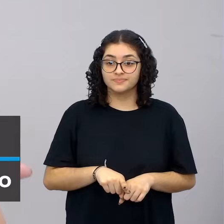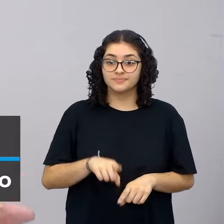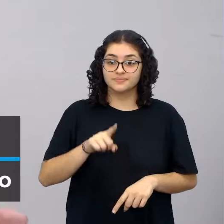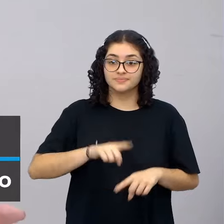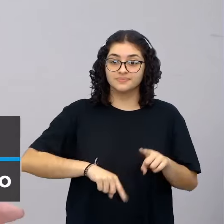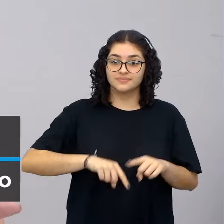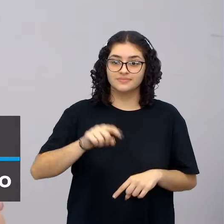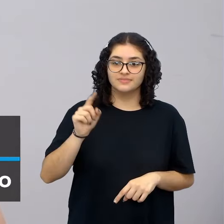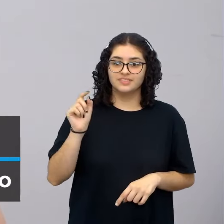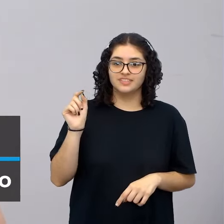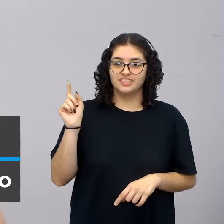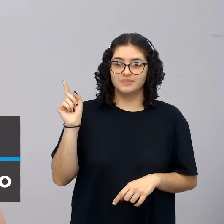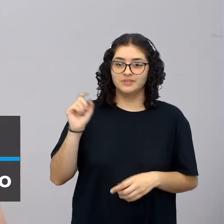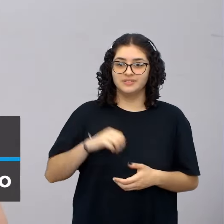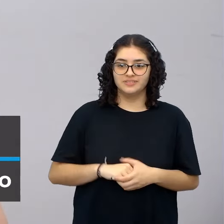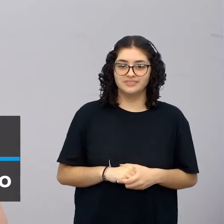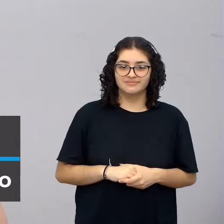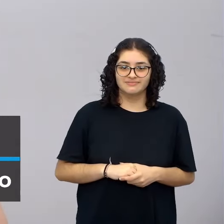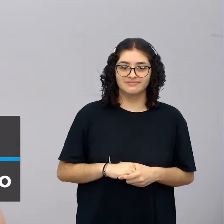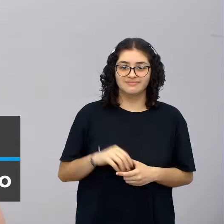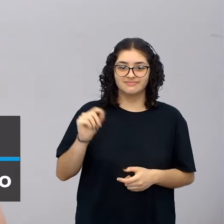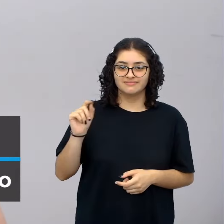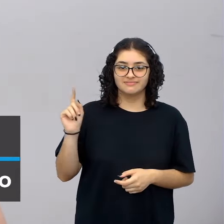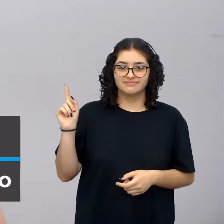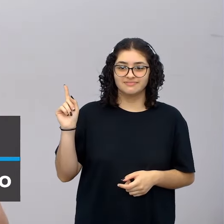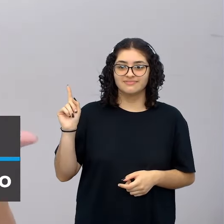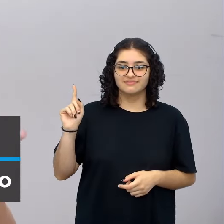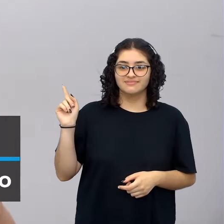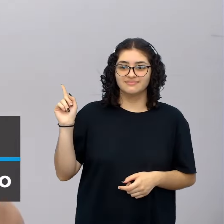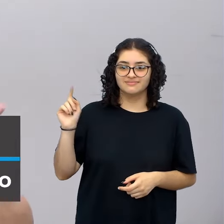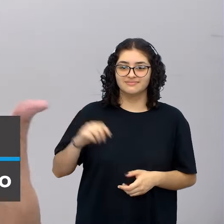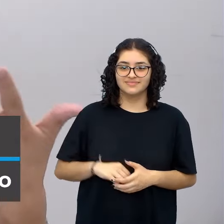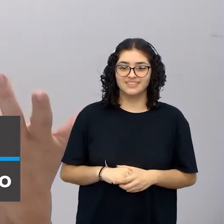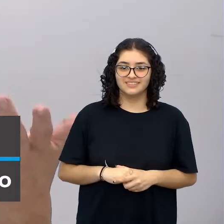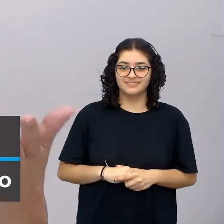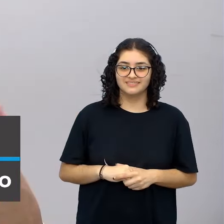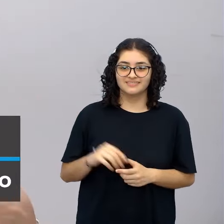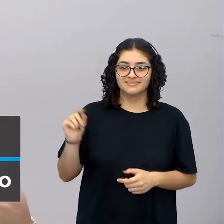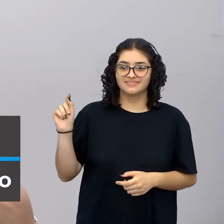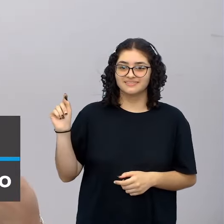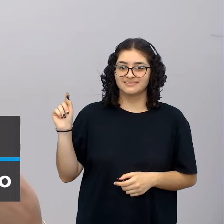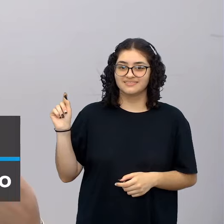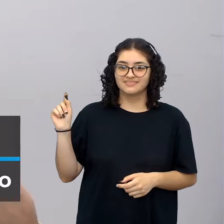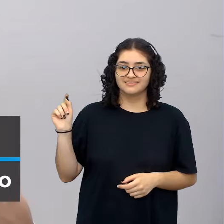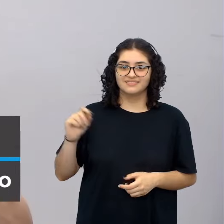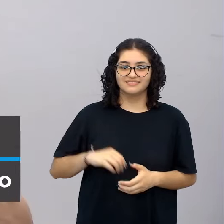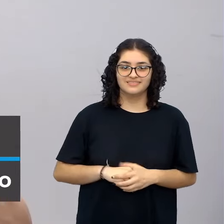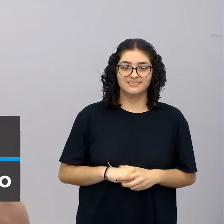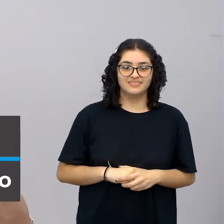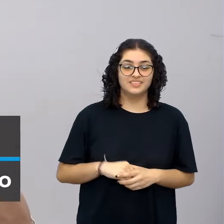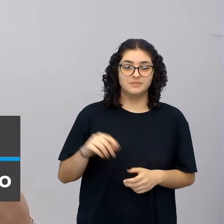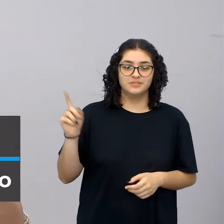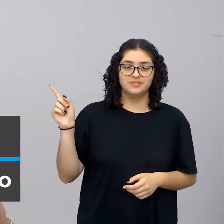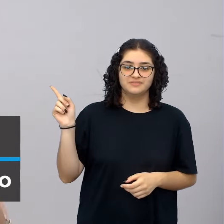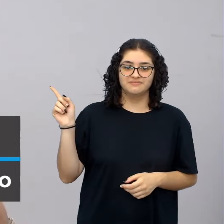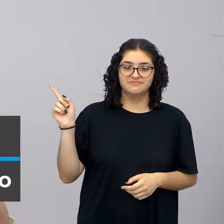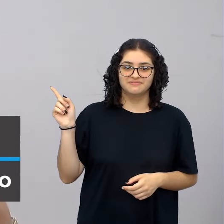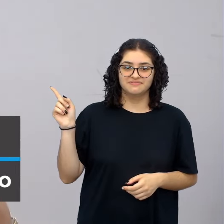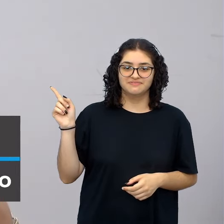não estruturados, né, que acho que vocês conhecem, papelão, tampinha de garrafa. Por quê? Tem uma